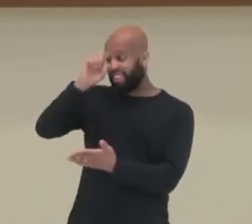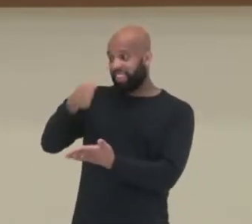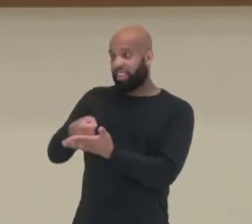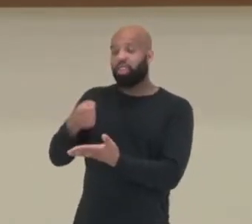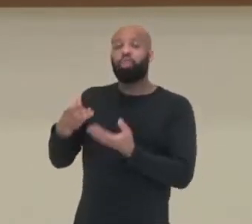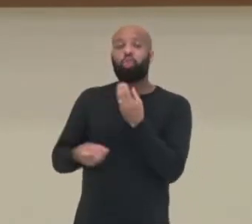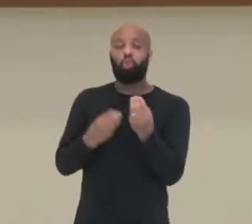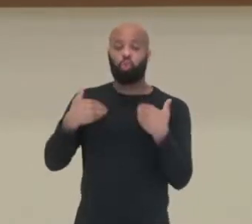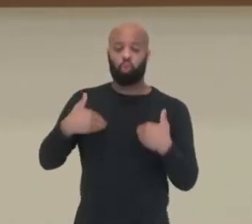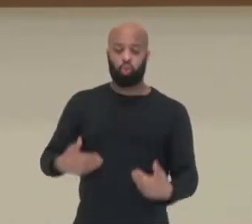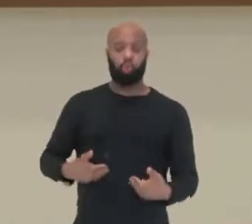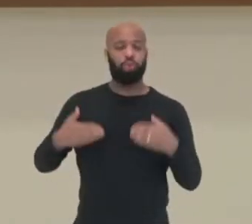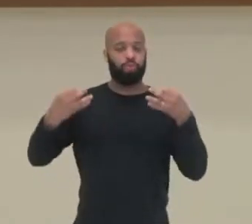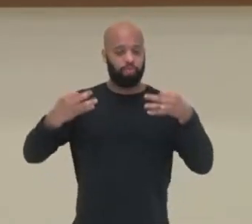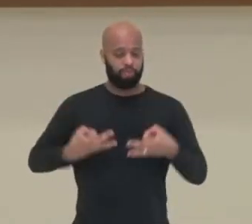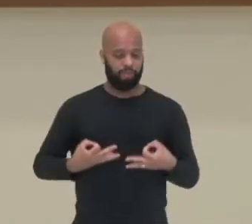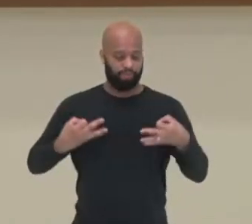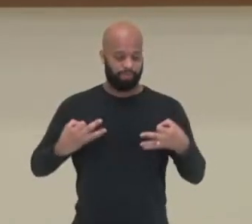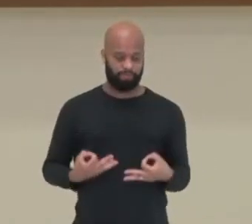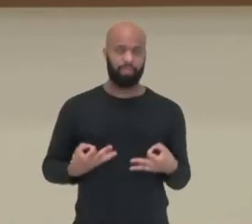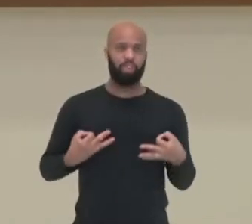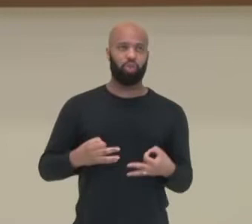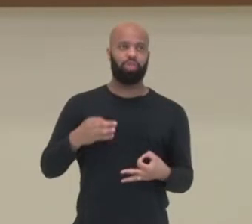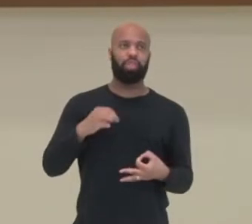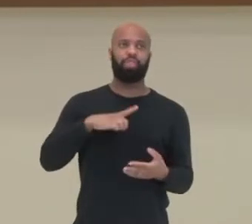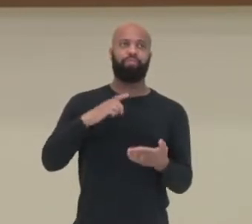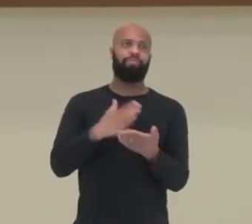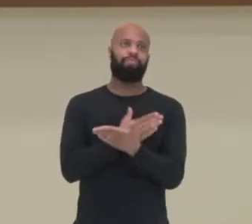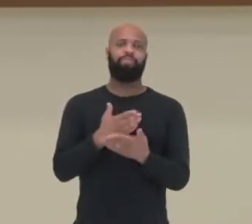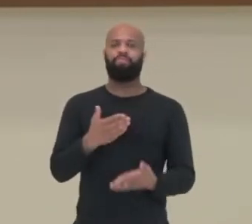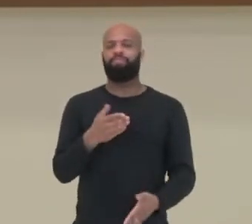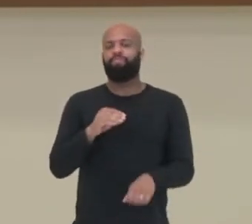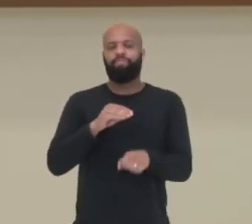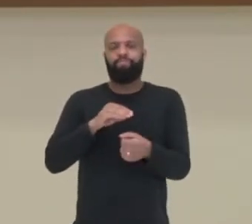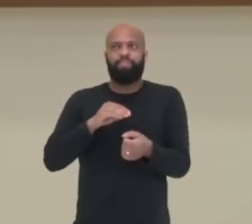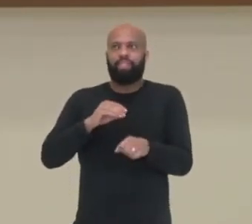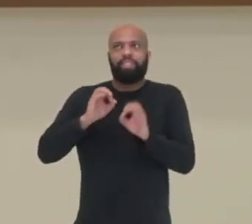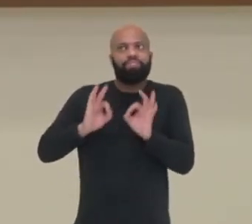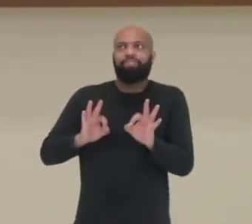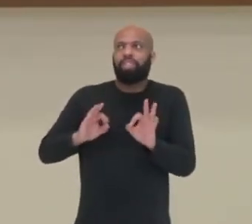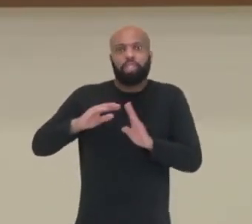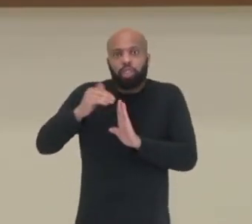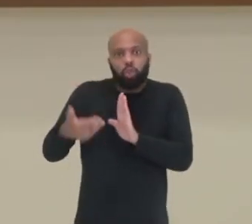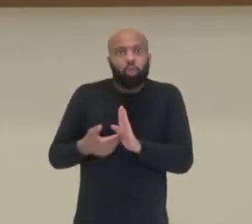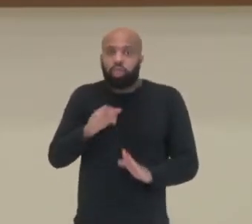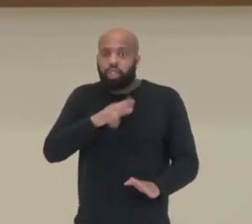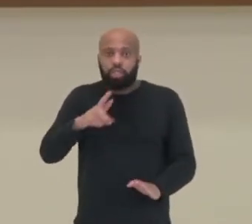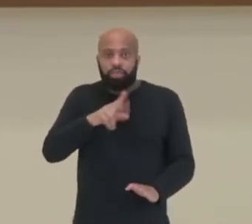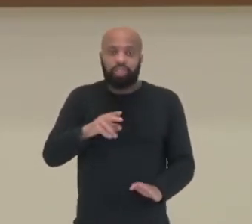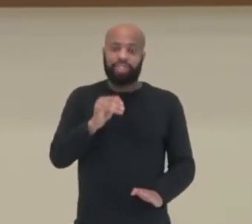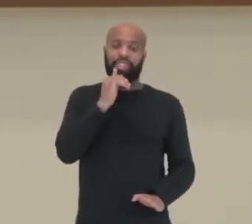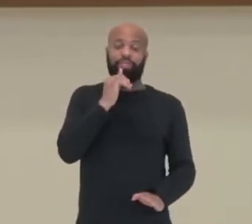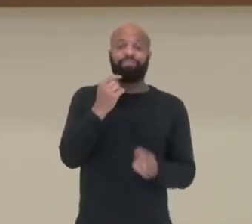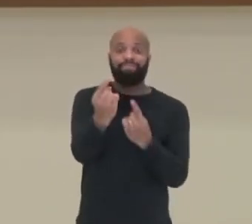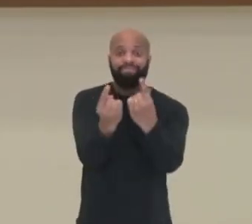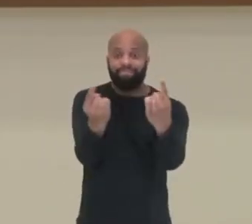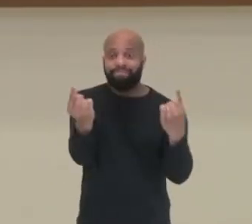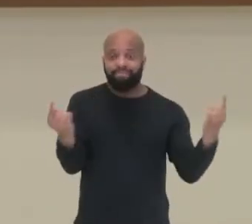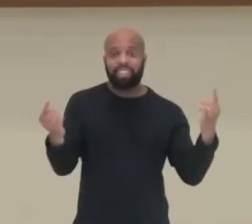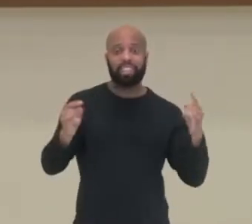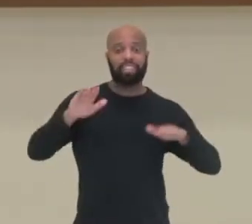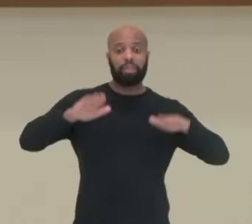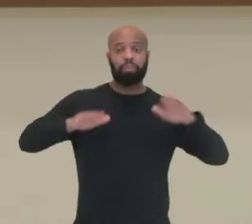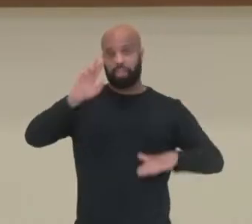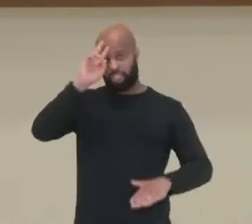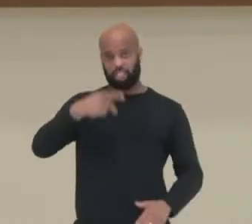esse corpo ideal, que muitas vezes não é o ideal para você. Então, vamos ver um pouquinho